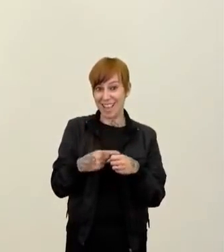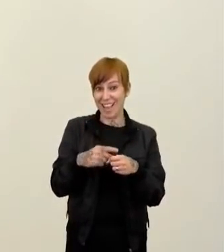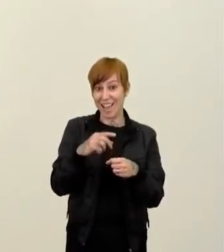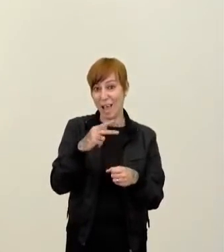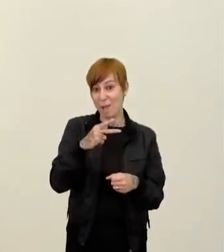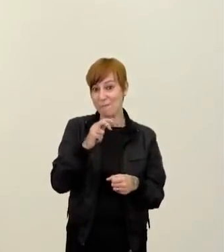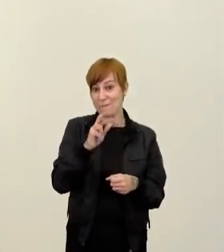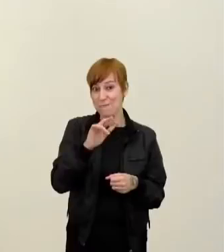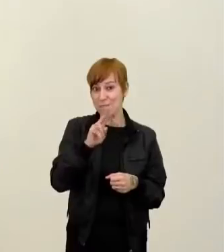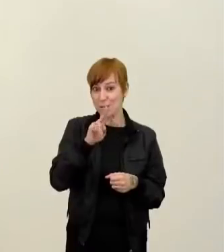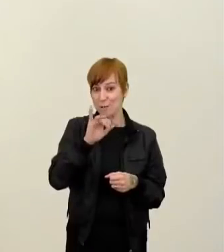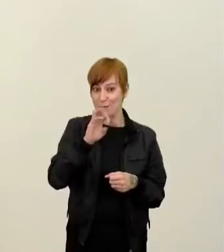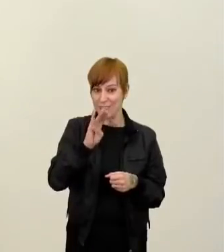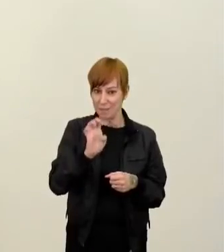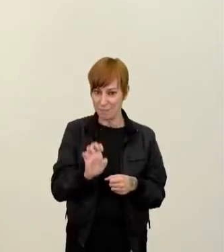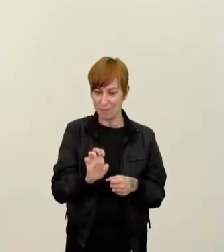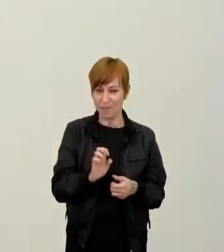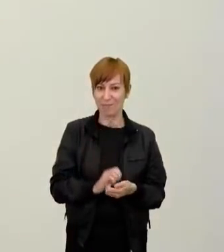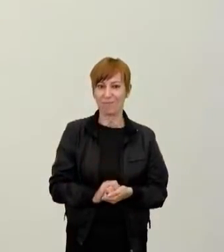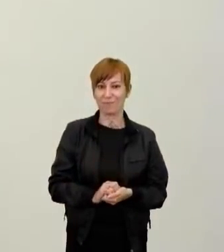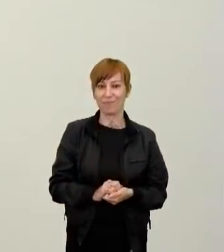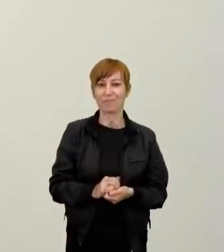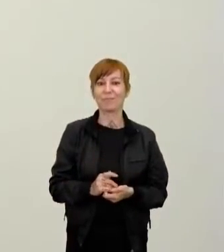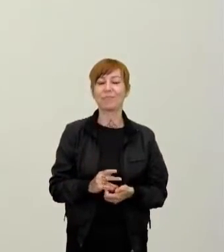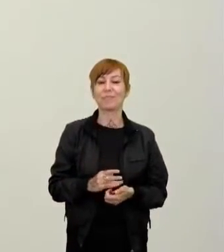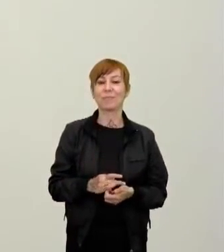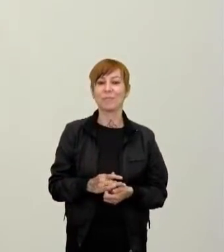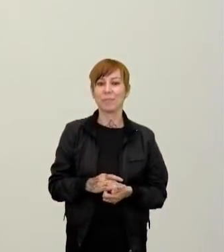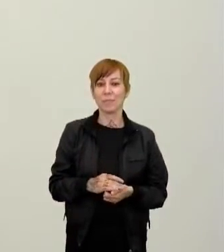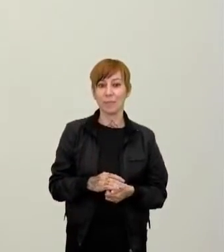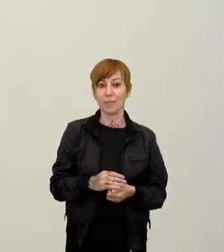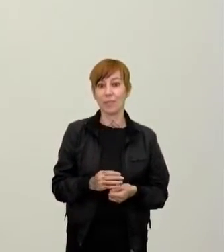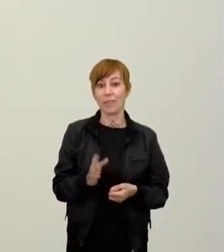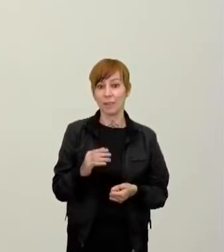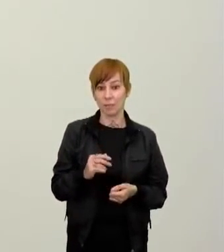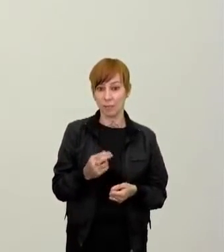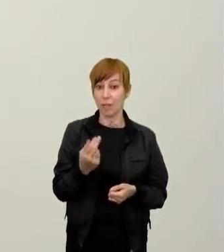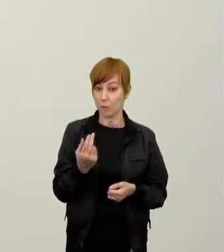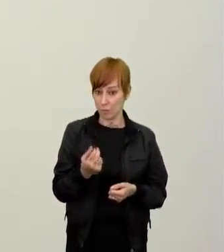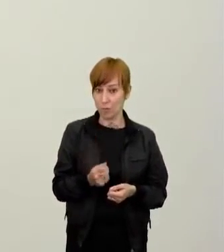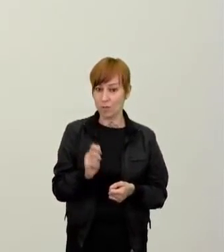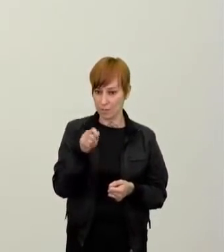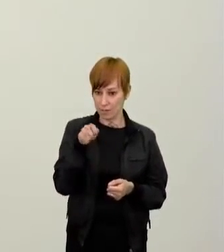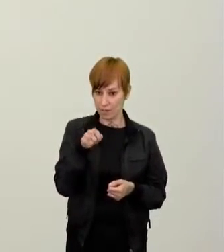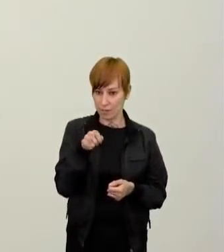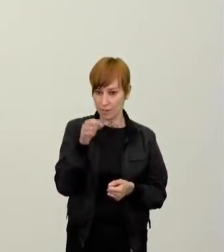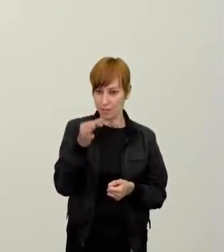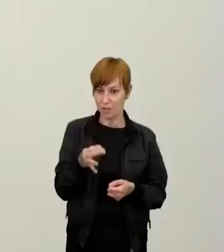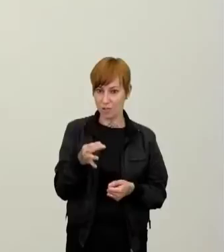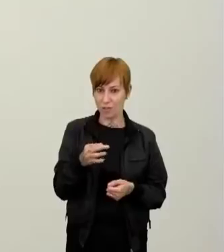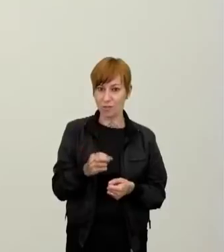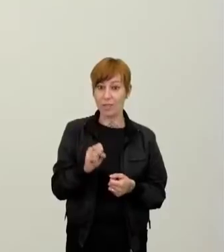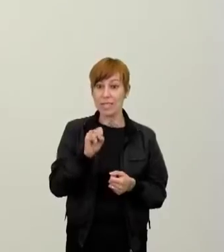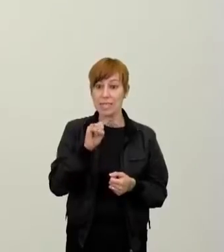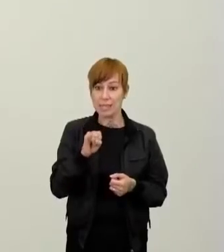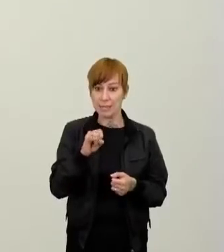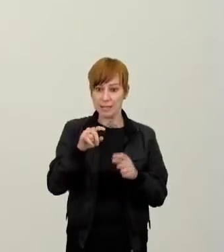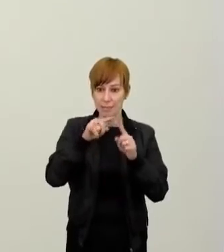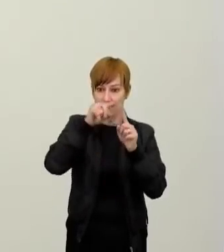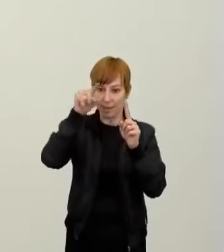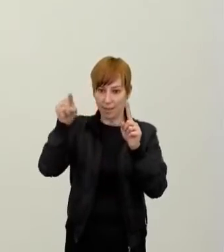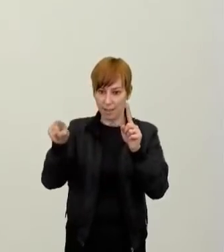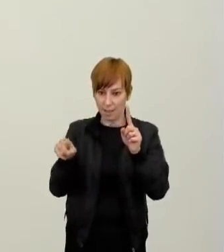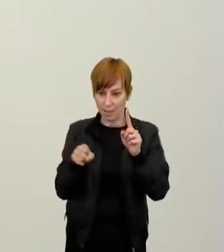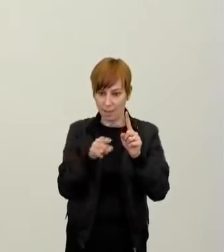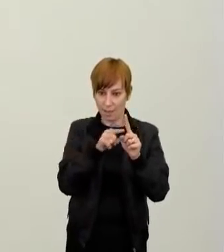feio. Mas é isso. Valeu, Carla. Obrigado. Vamos. Então, é isso mesmo. Ó. Se a gente ampliar o raio em 3 vezes,